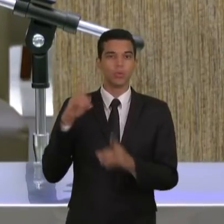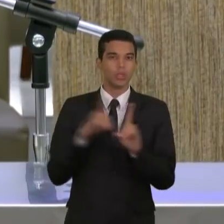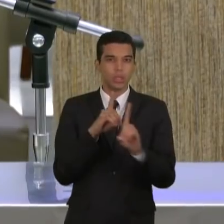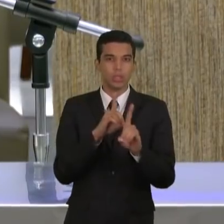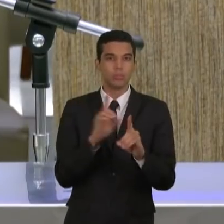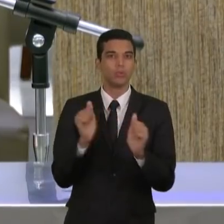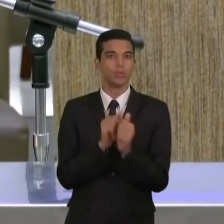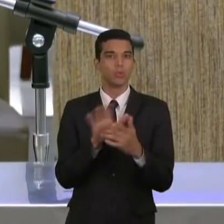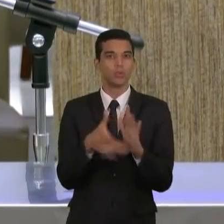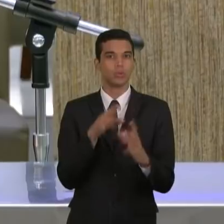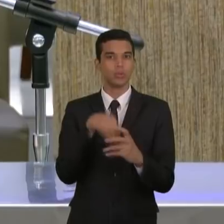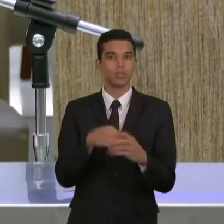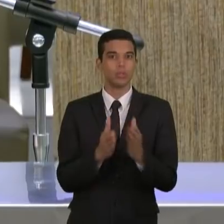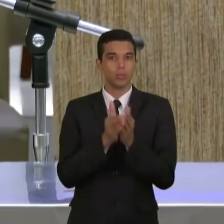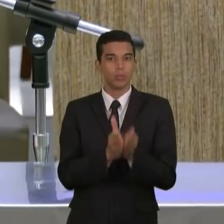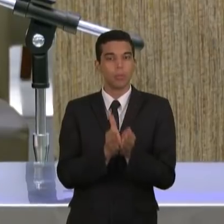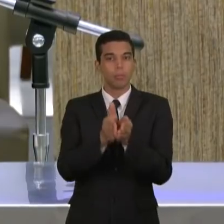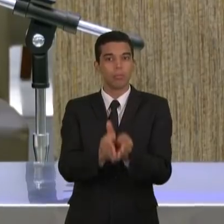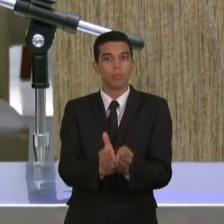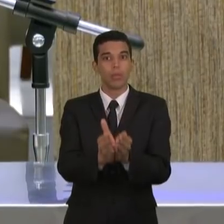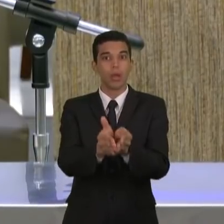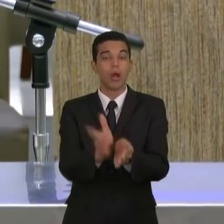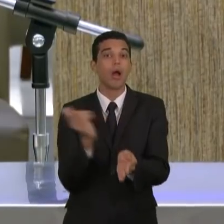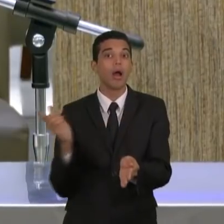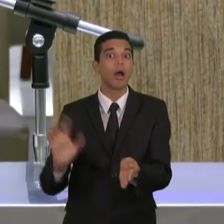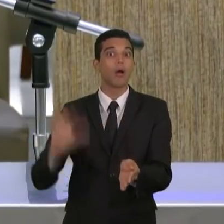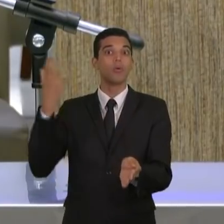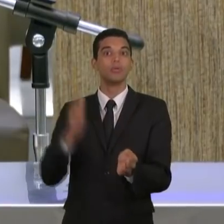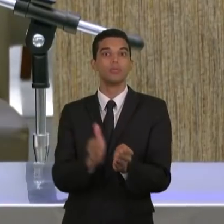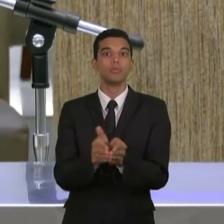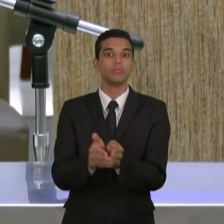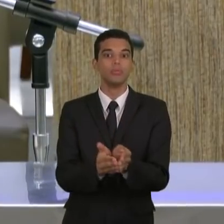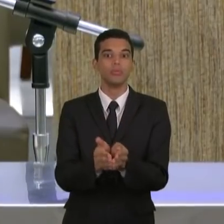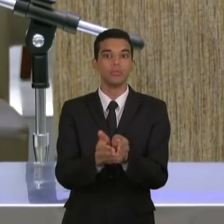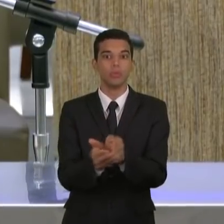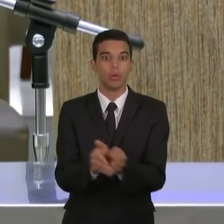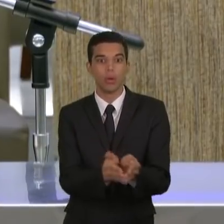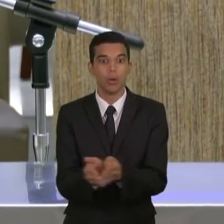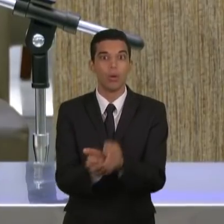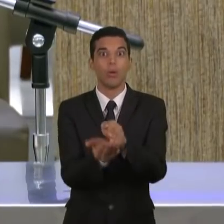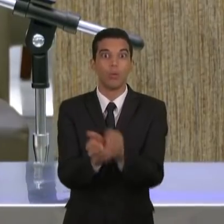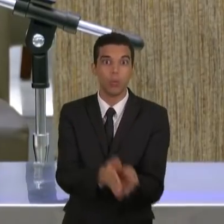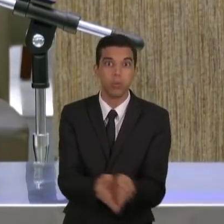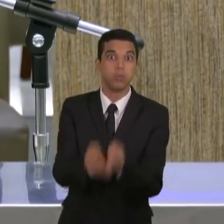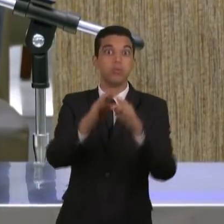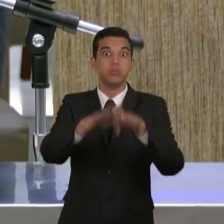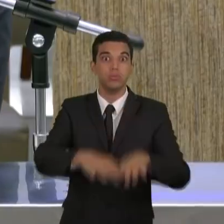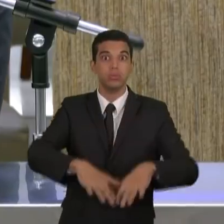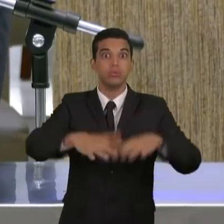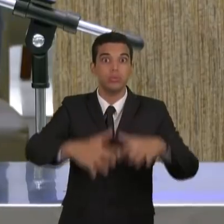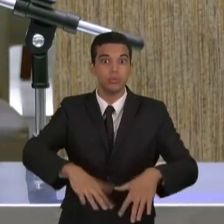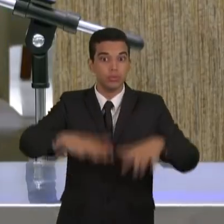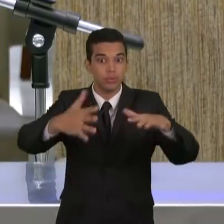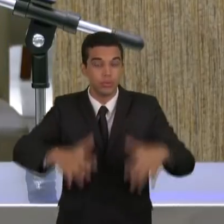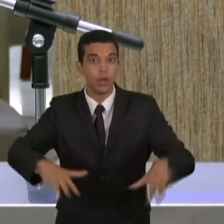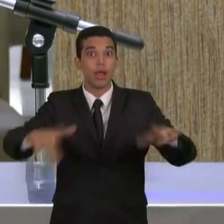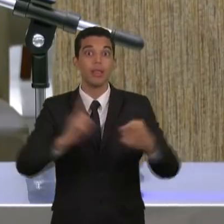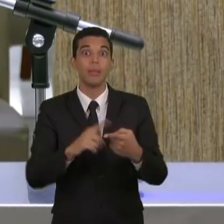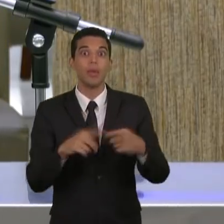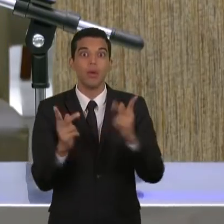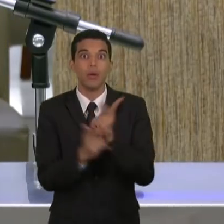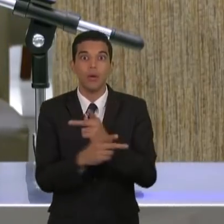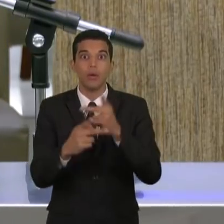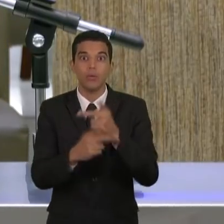com anos e anos de experiência para prender o barco ali para ajudar para para fazer alguma coisa e a Bíblia disse que Jesus